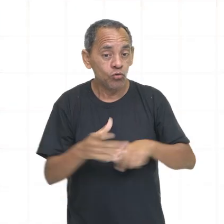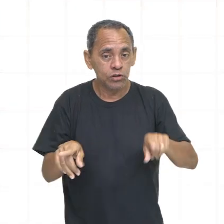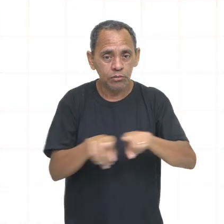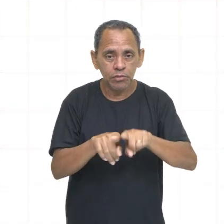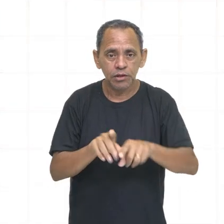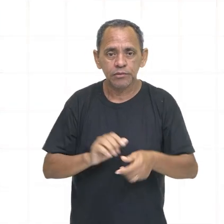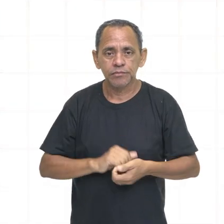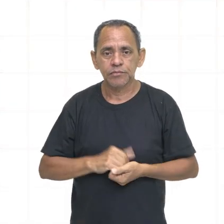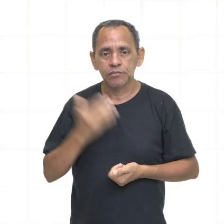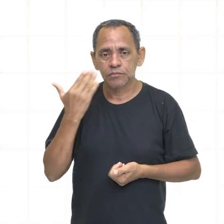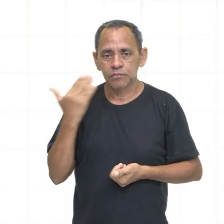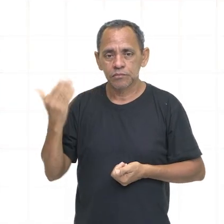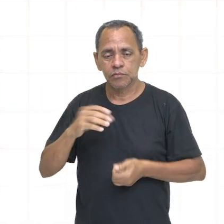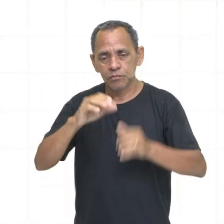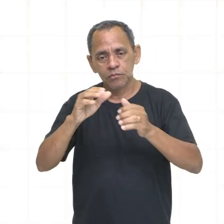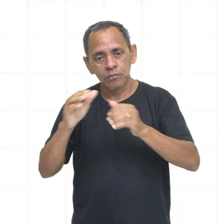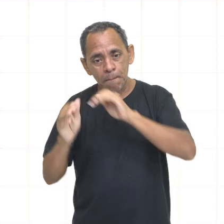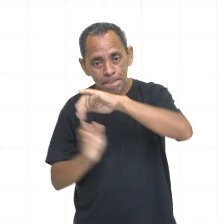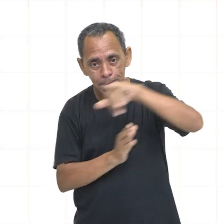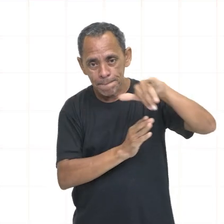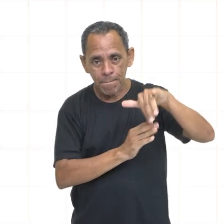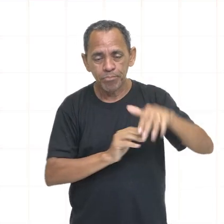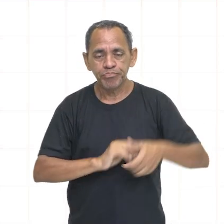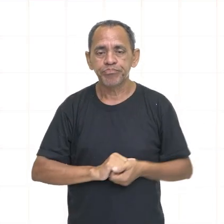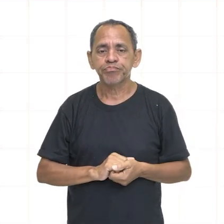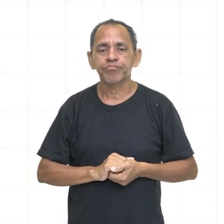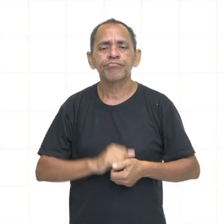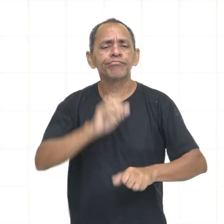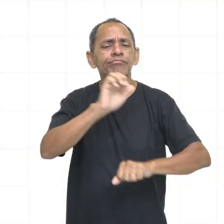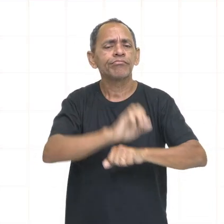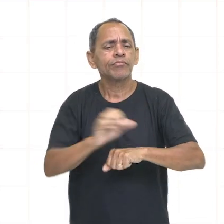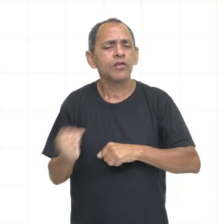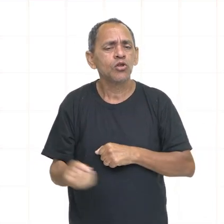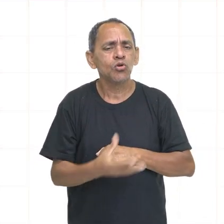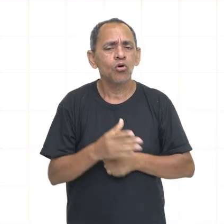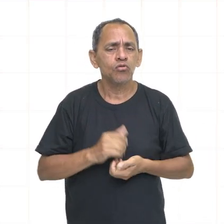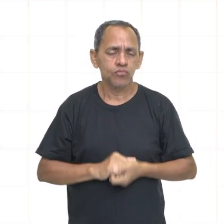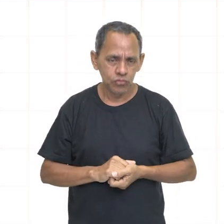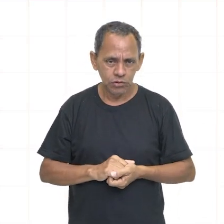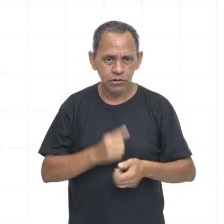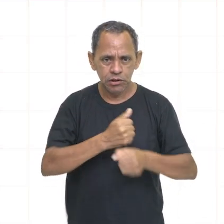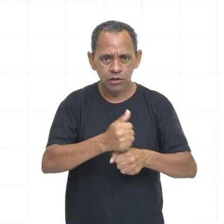galerinha. O Estado Novo, governo que vai de